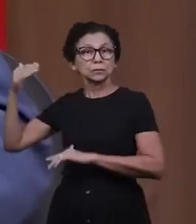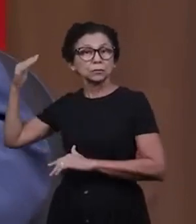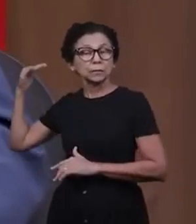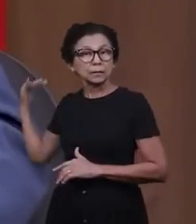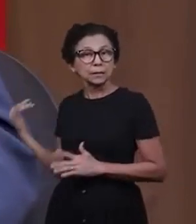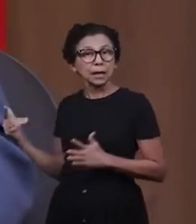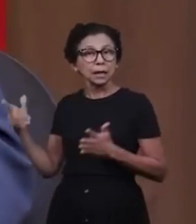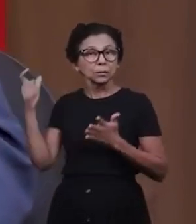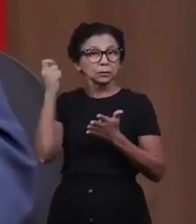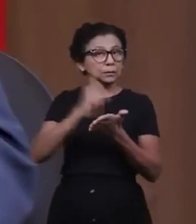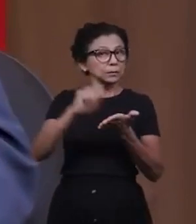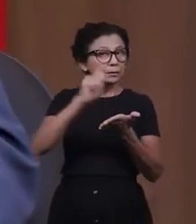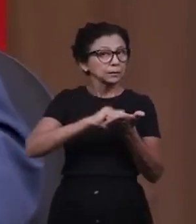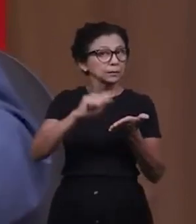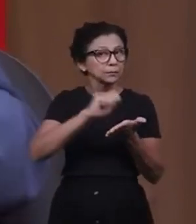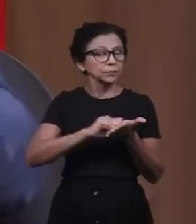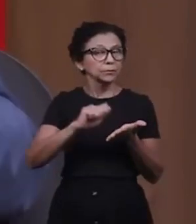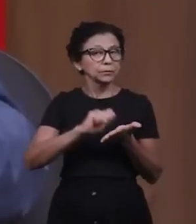na